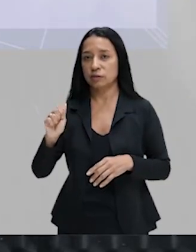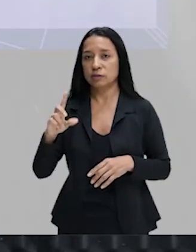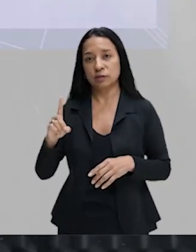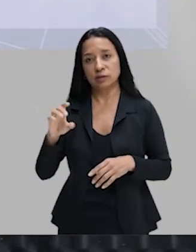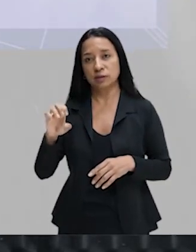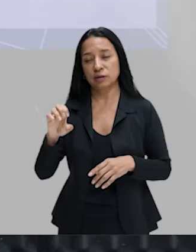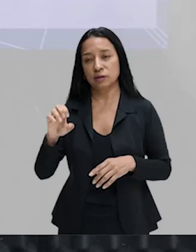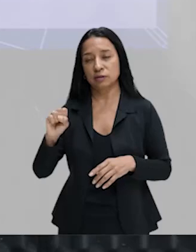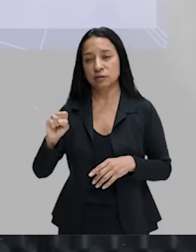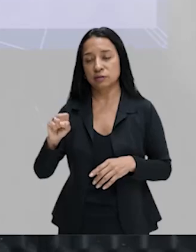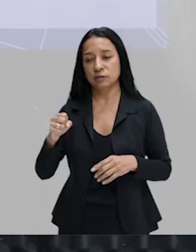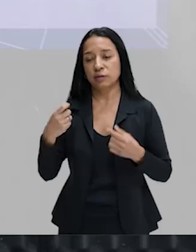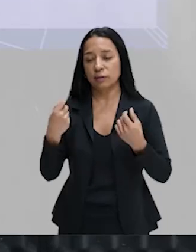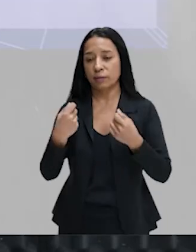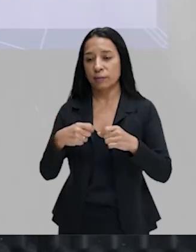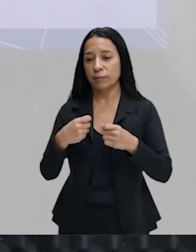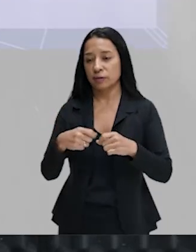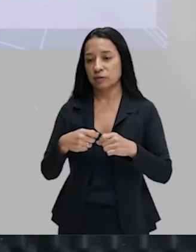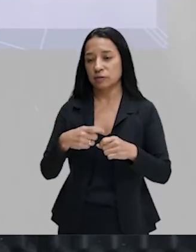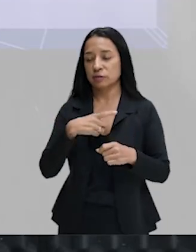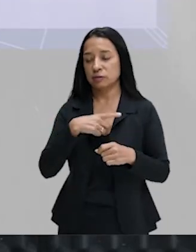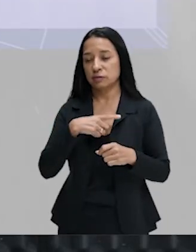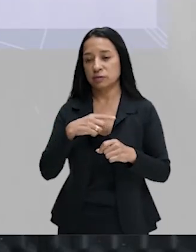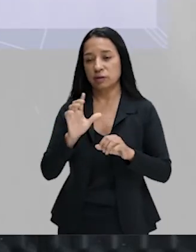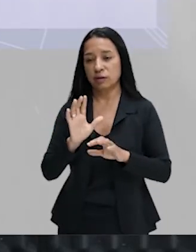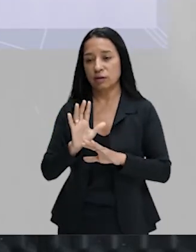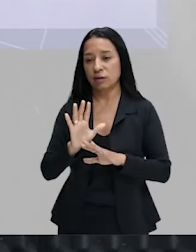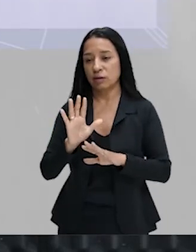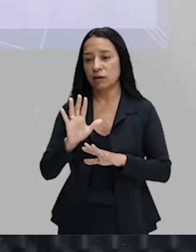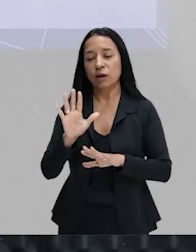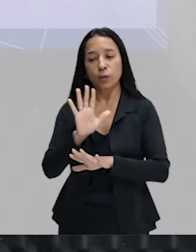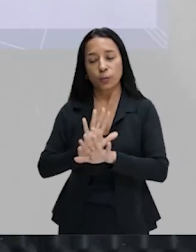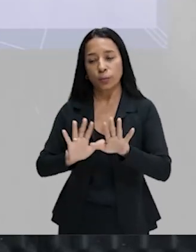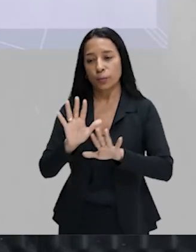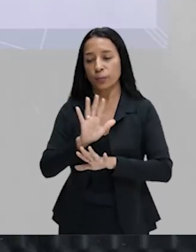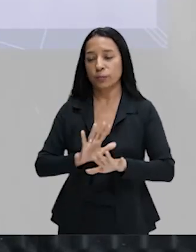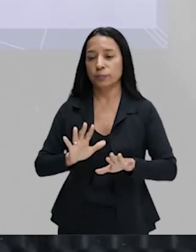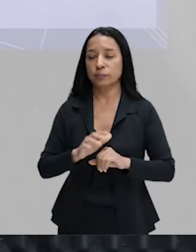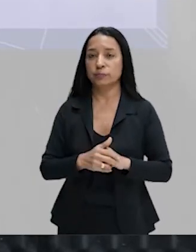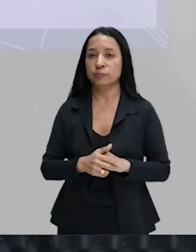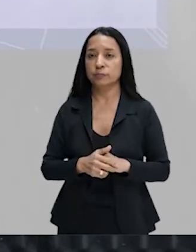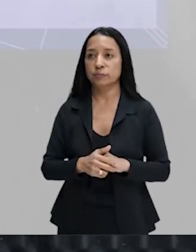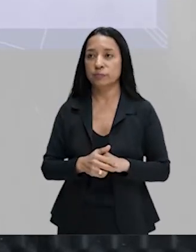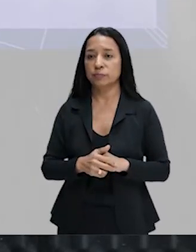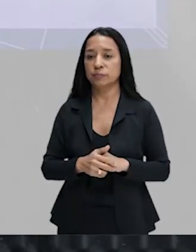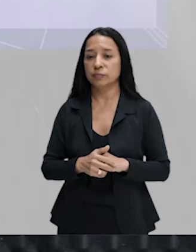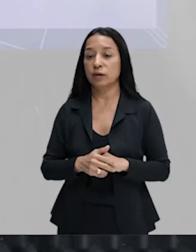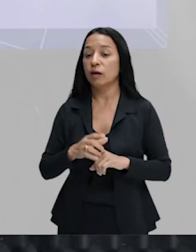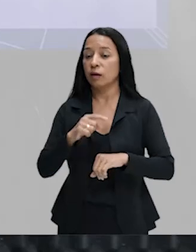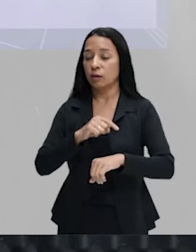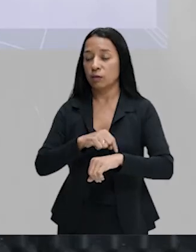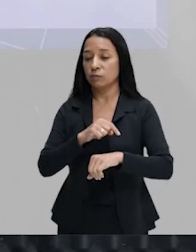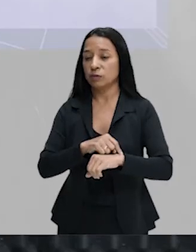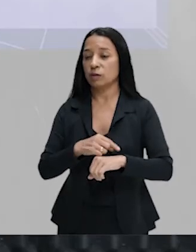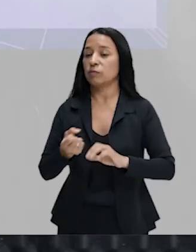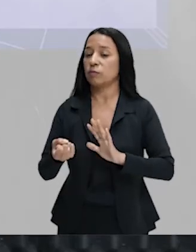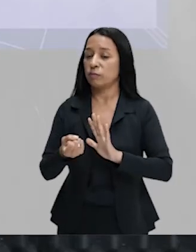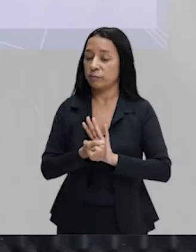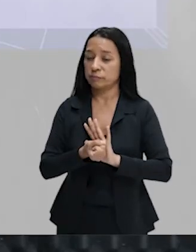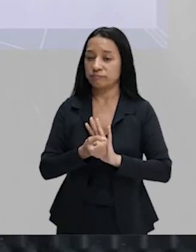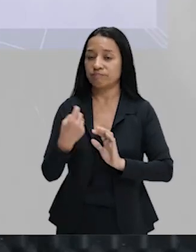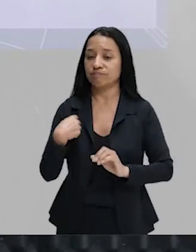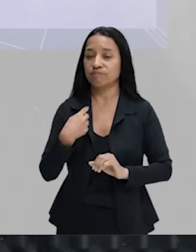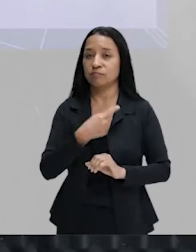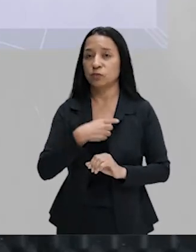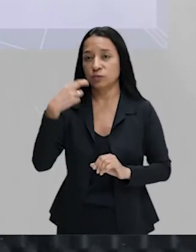pode levar doenças a outras pessoas. E é um período que ficou marcado na nossa história, o ano de 2020